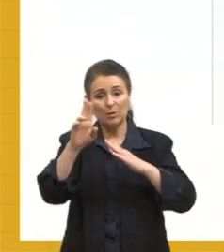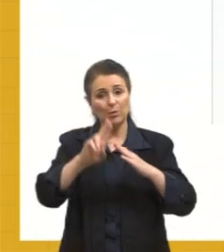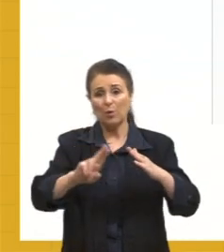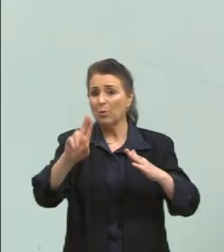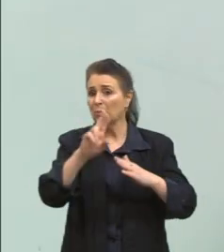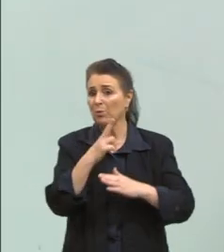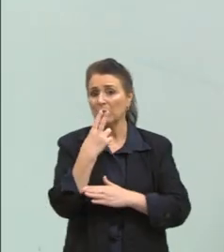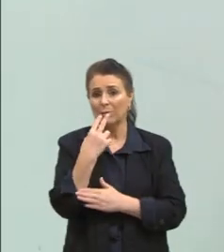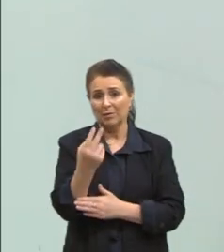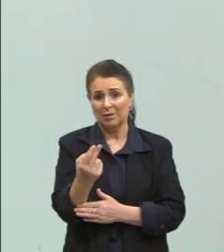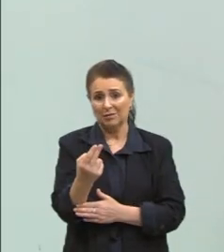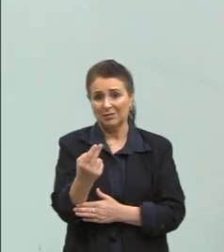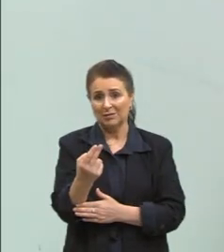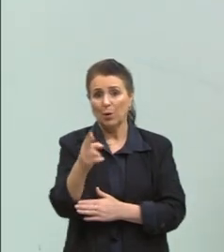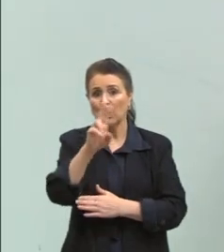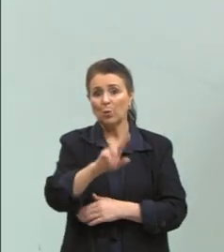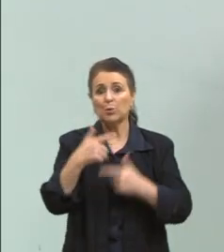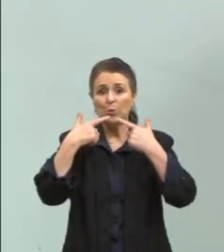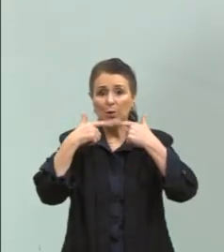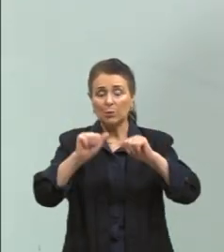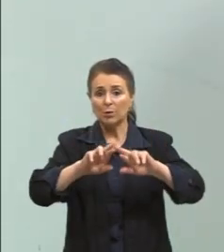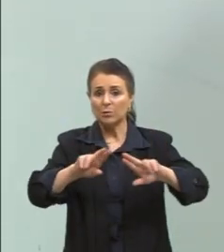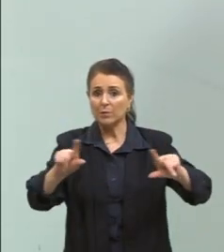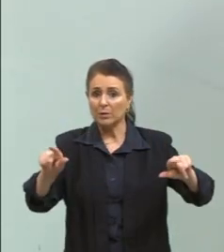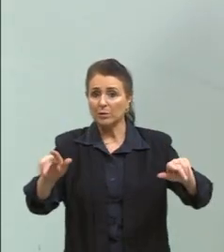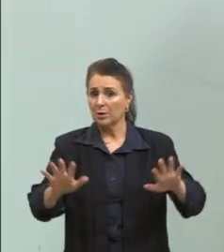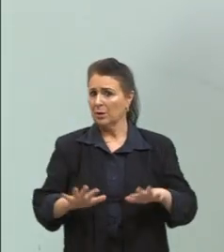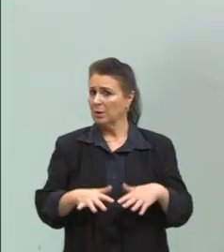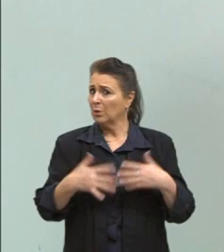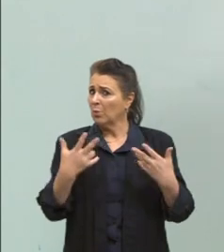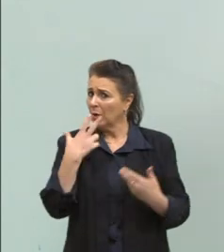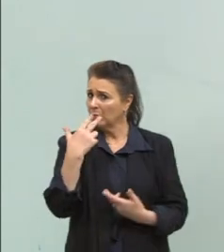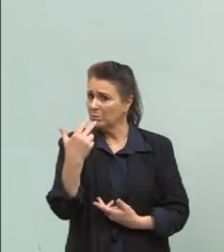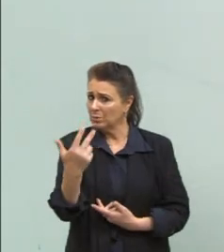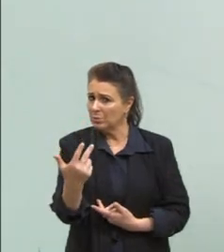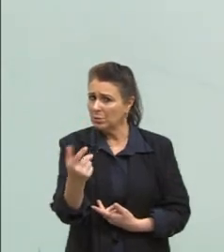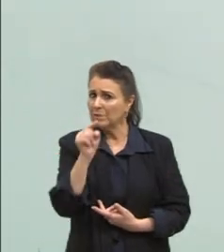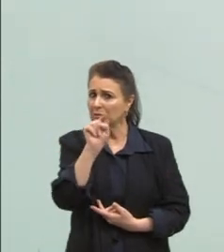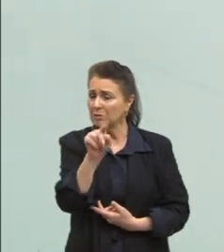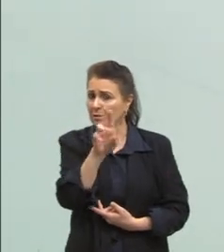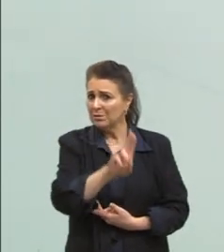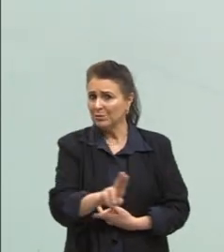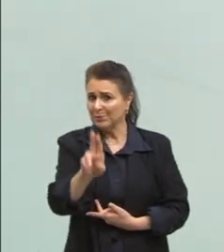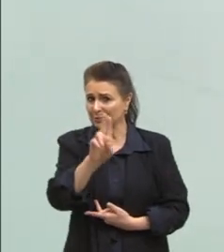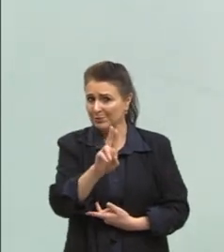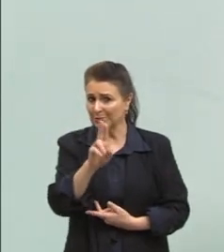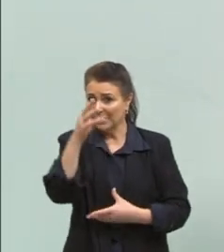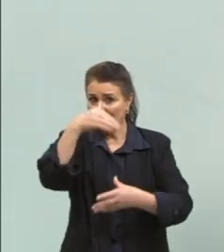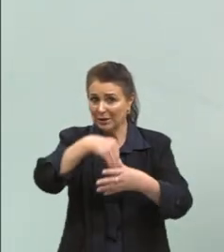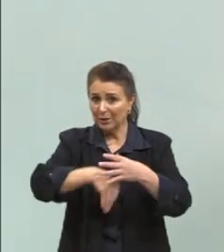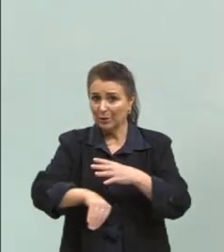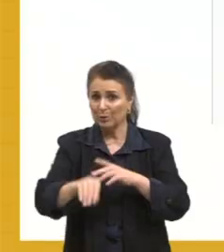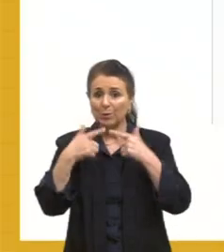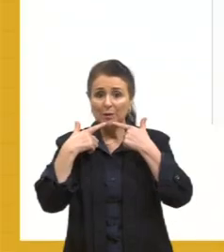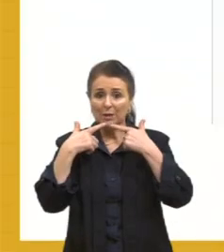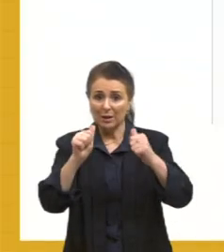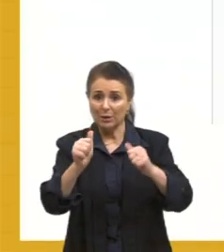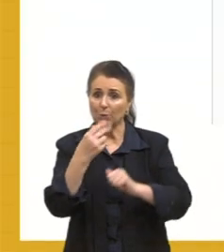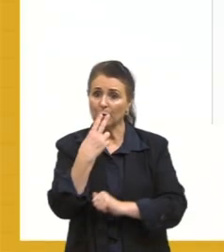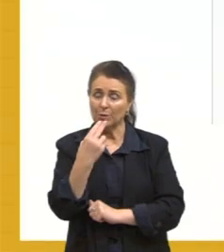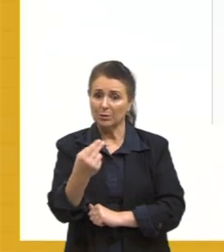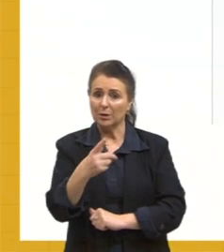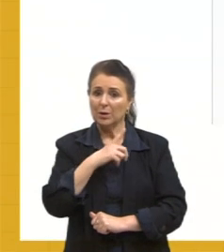né E que idioma são esses que são falados dentro da língua inglesa gente nós temos